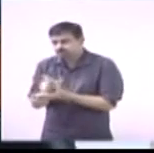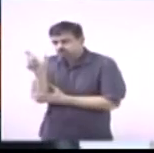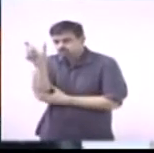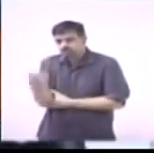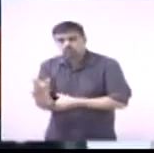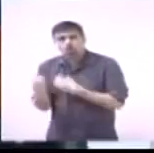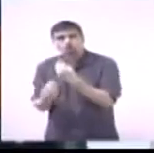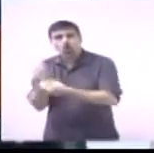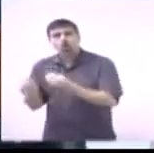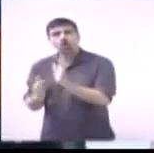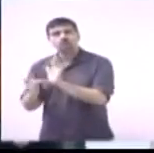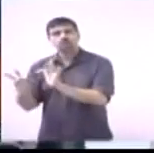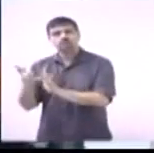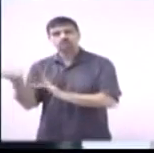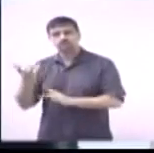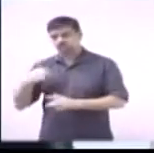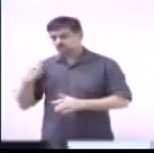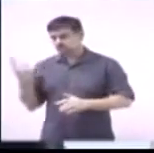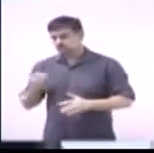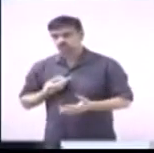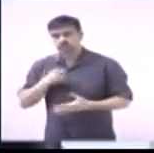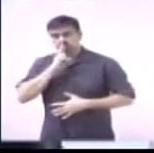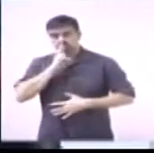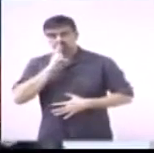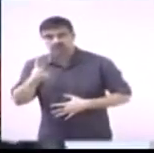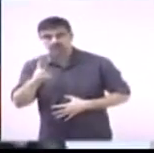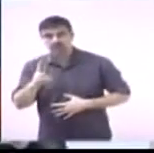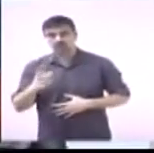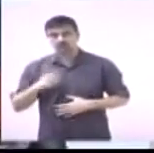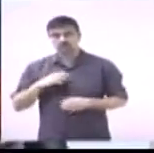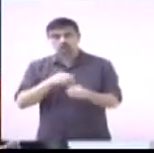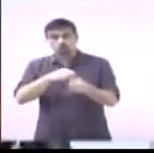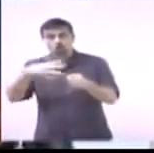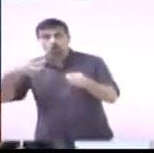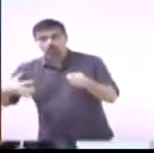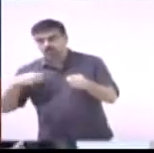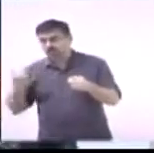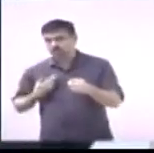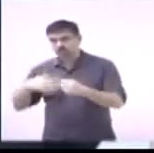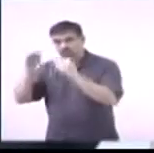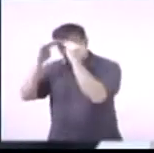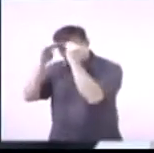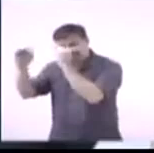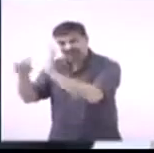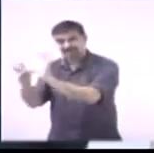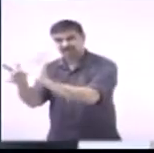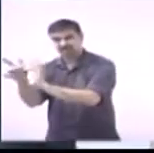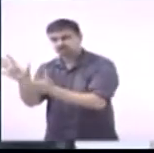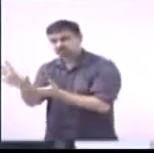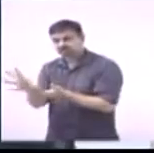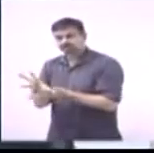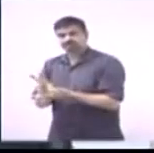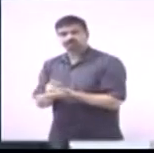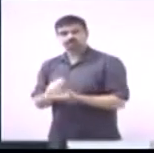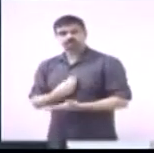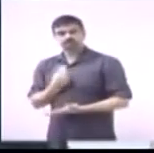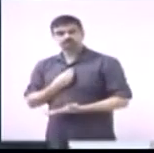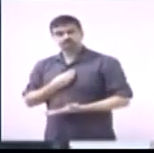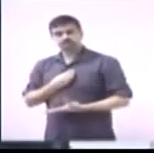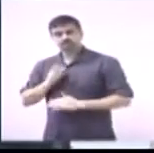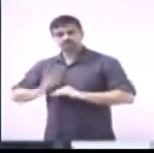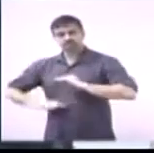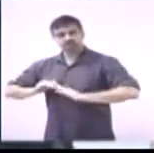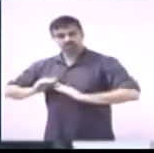que Cristo espera de nós é que a gente responda pelo conteúdo das mensagens dele. Pelo menos essa é a minha concepção. E